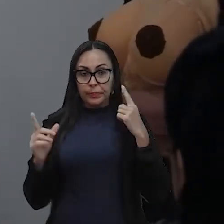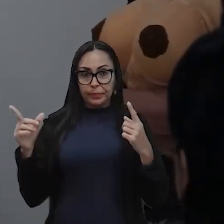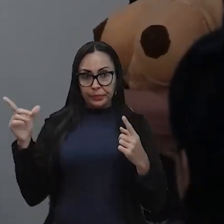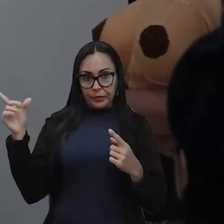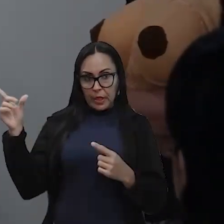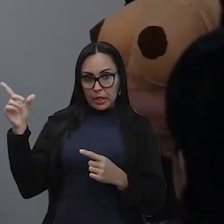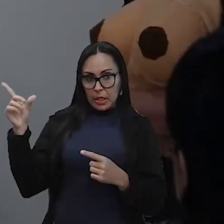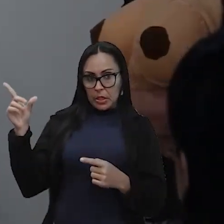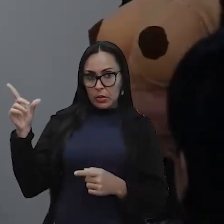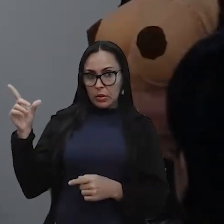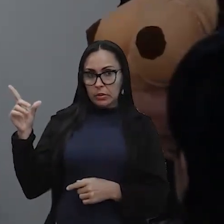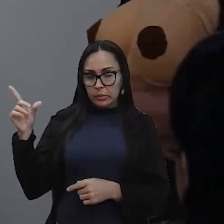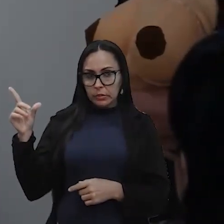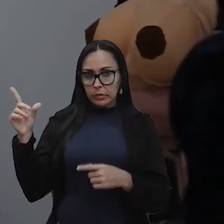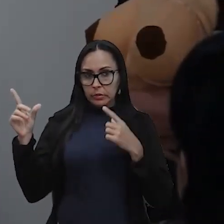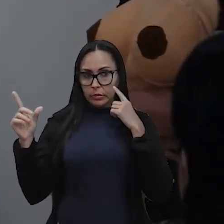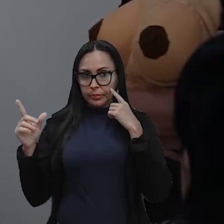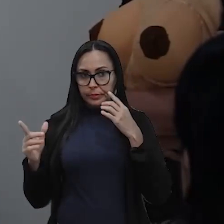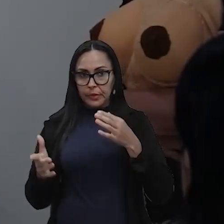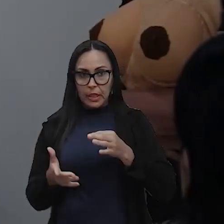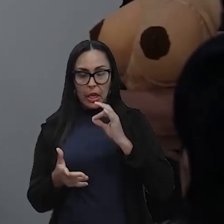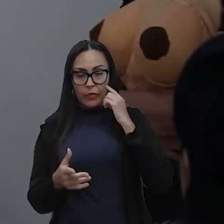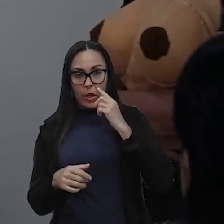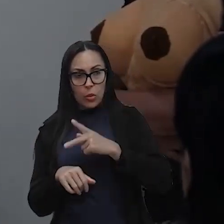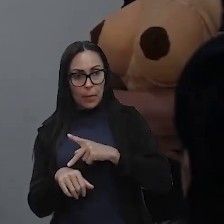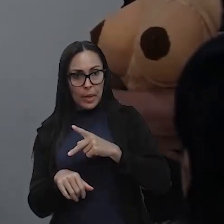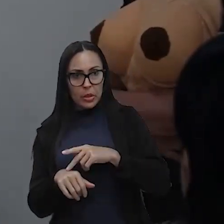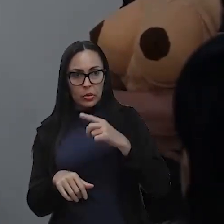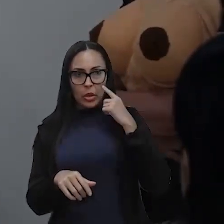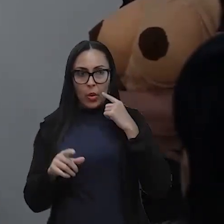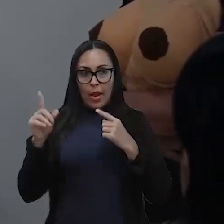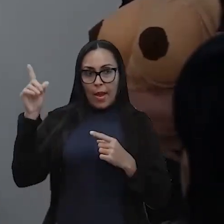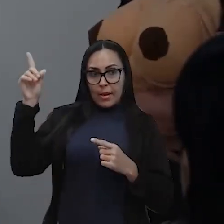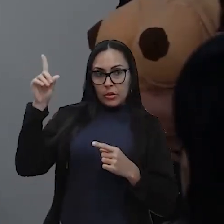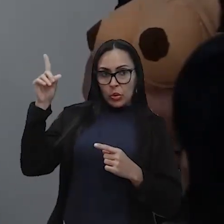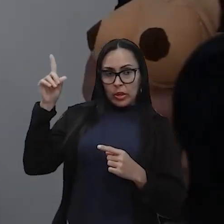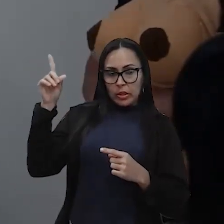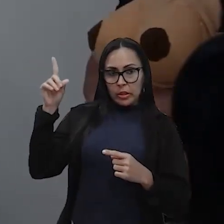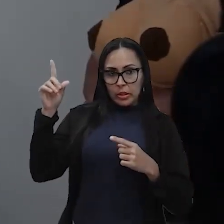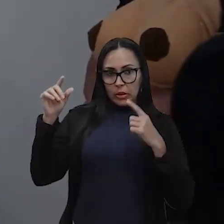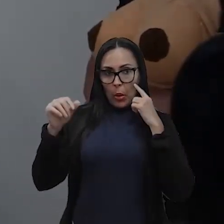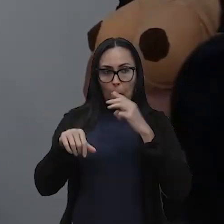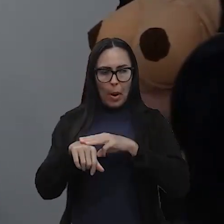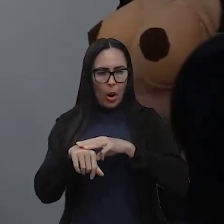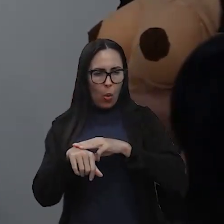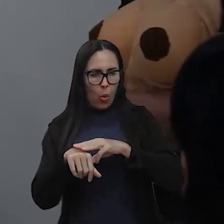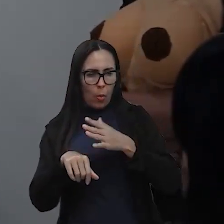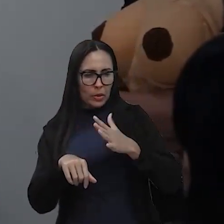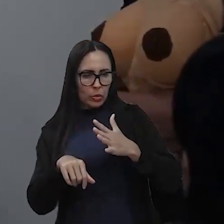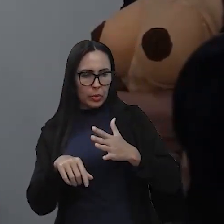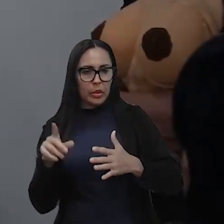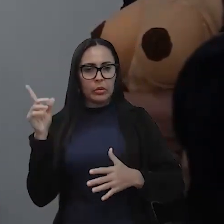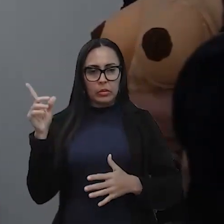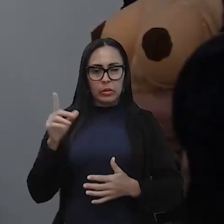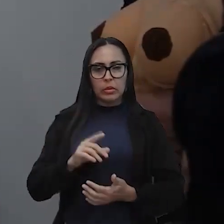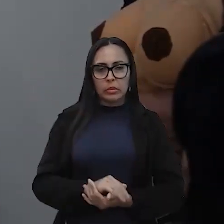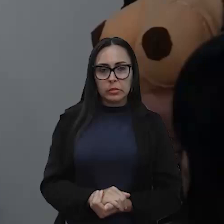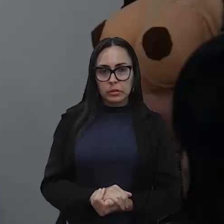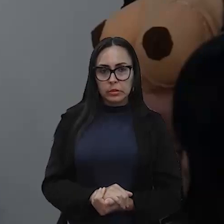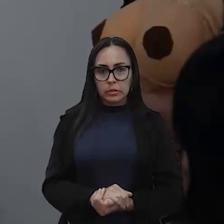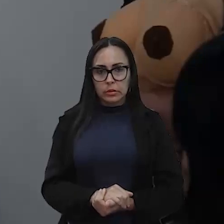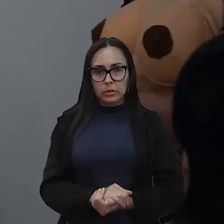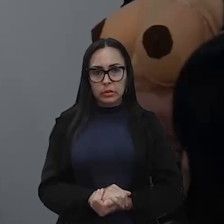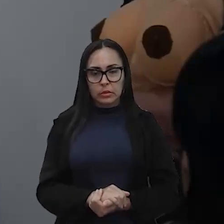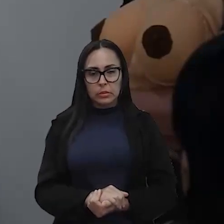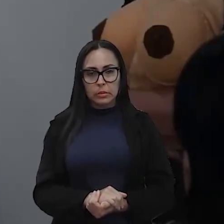Borra de café não é preto, secreção preta corre. Borra de café é isso aqui, ó, tá vendo? Se sair isso aqui, parou de